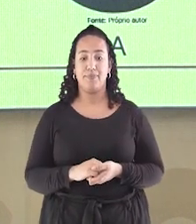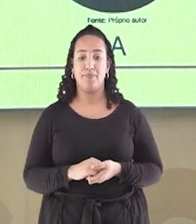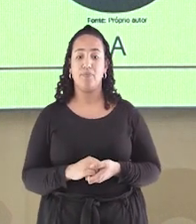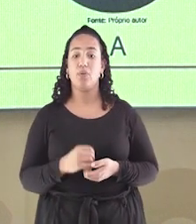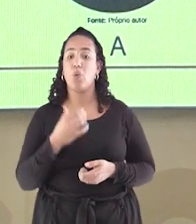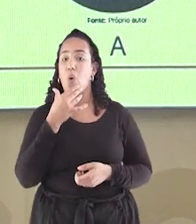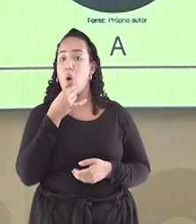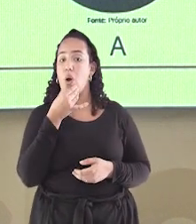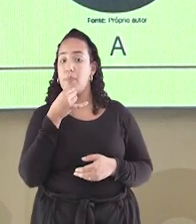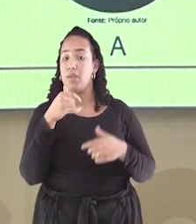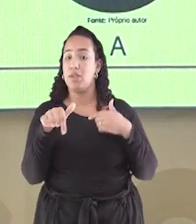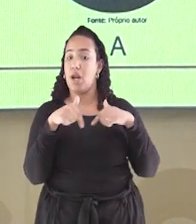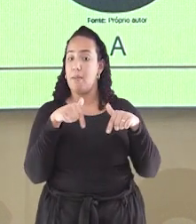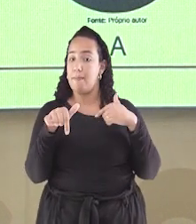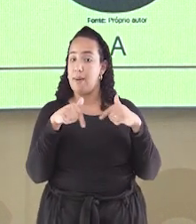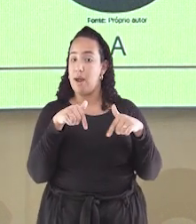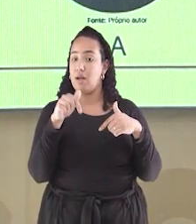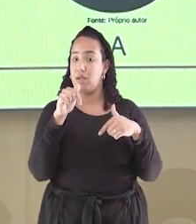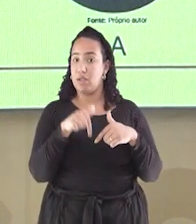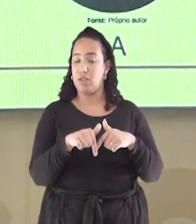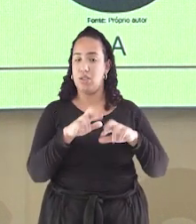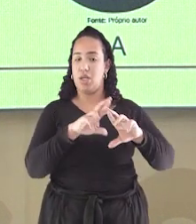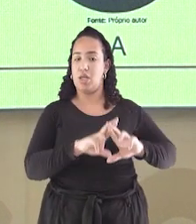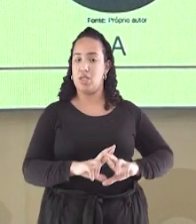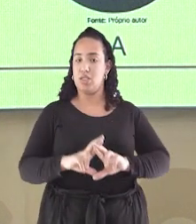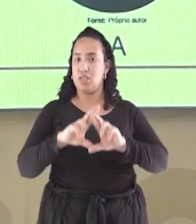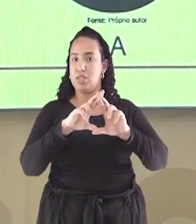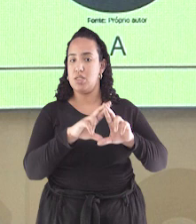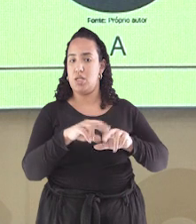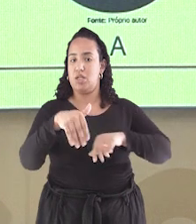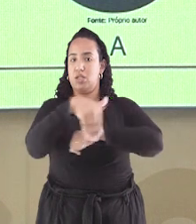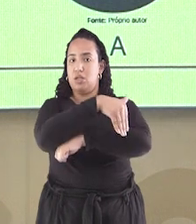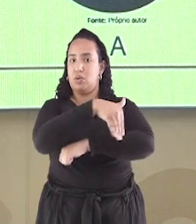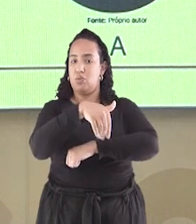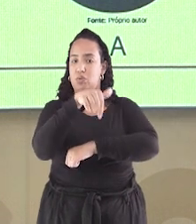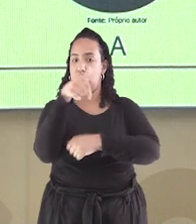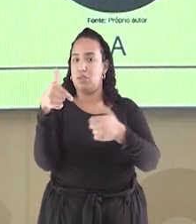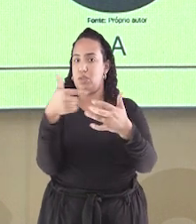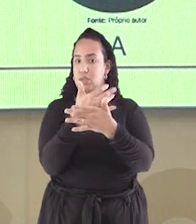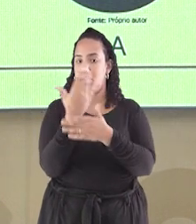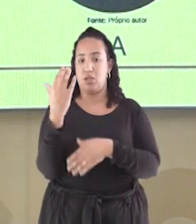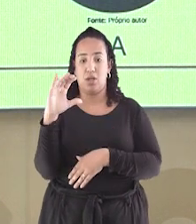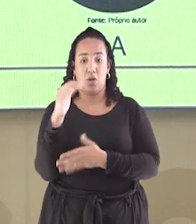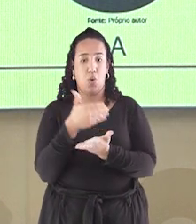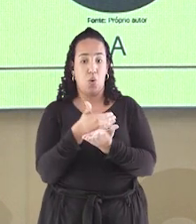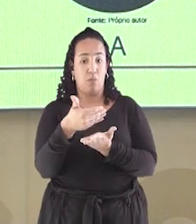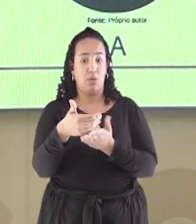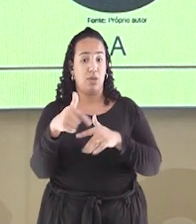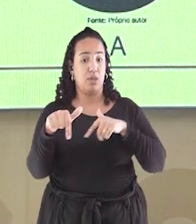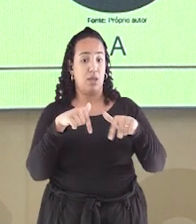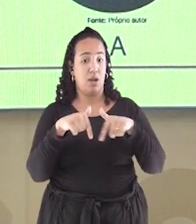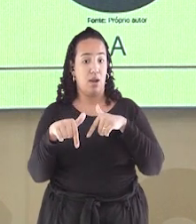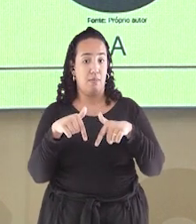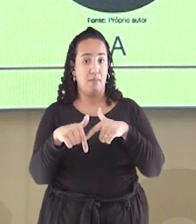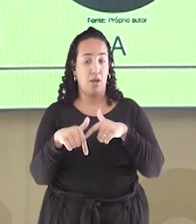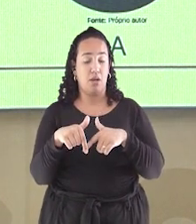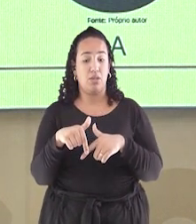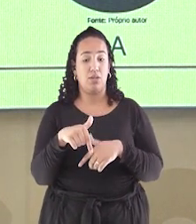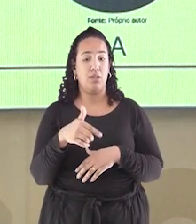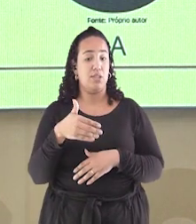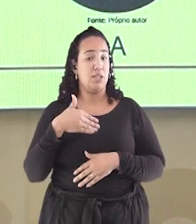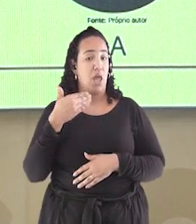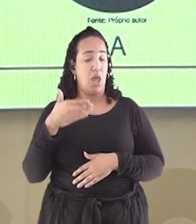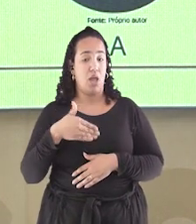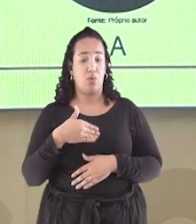Manuel trabalha recolhendo materiais recicláveis pelas ruas de Cariacica e ele começa o seu trabalho bem cedo, todo dia